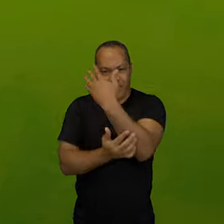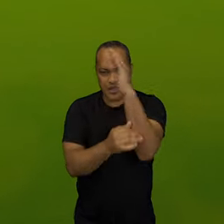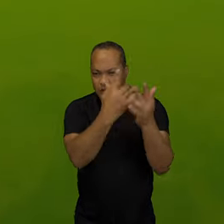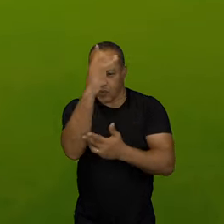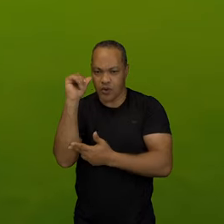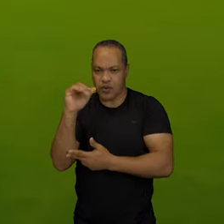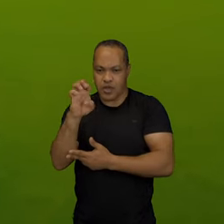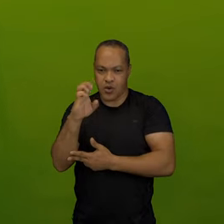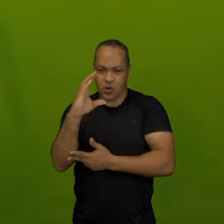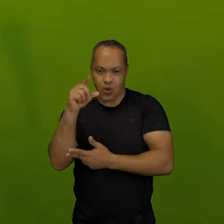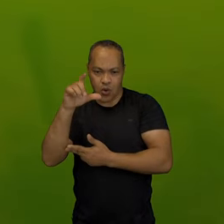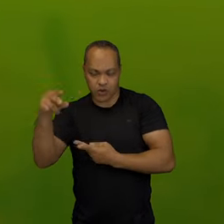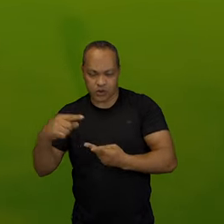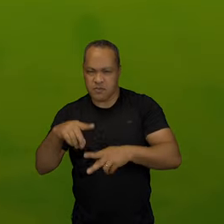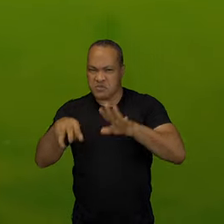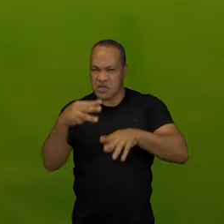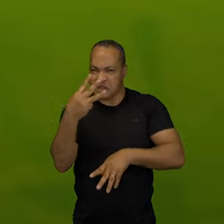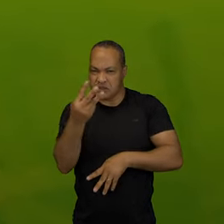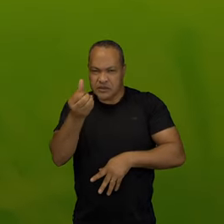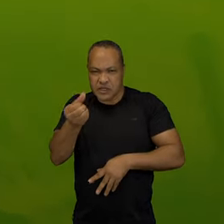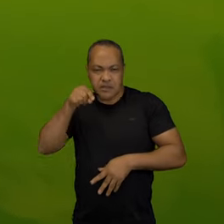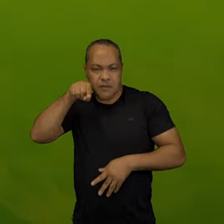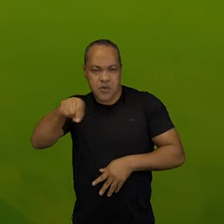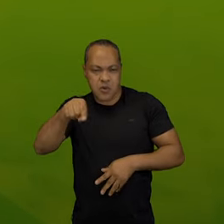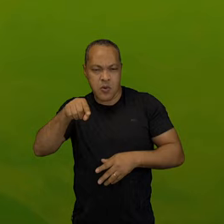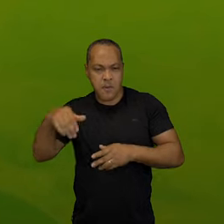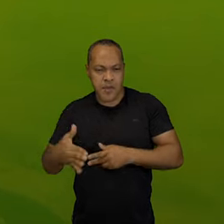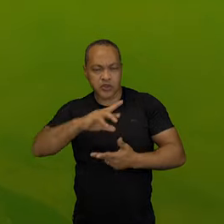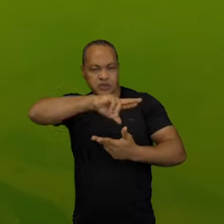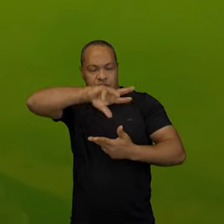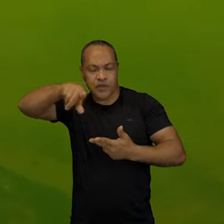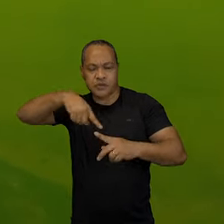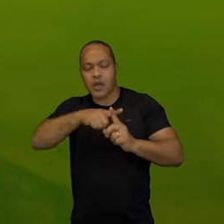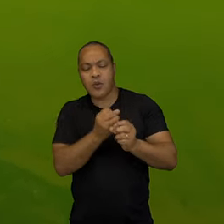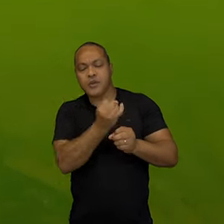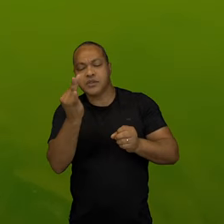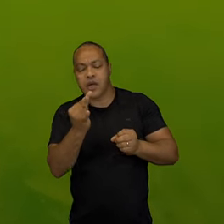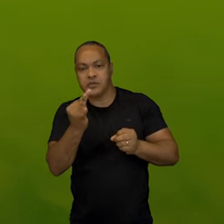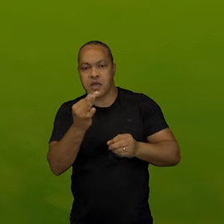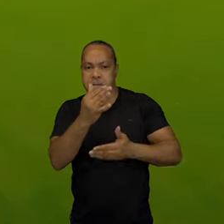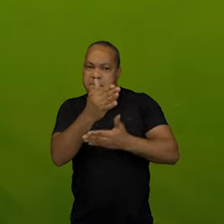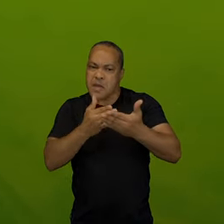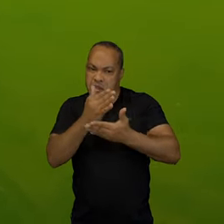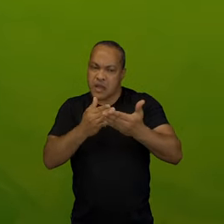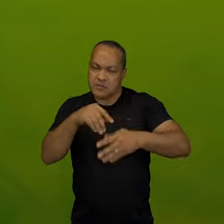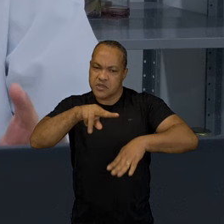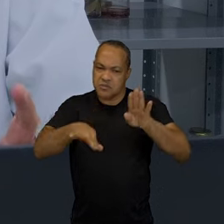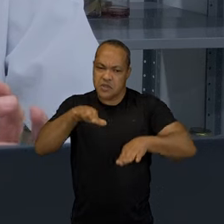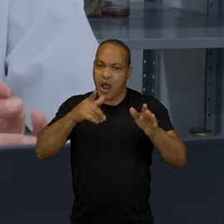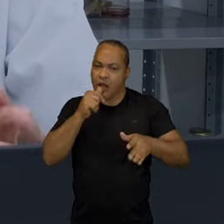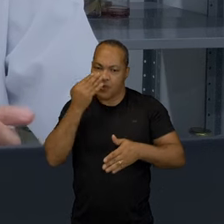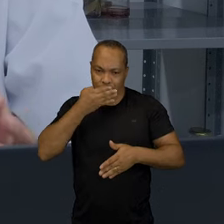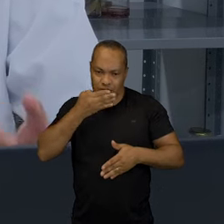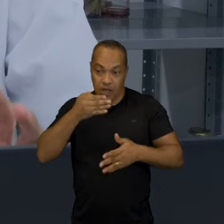são catalogados um pouco mais de 36 mil espécies de peixes e deste número, pouco mais da metade são espécies de água doce.